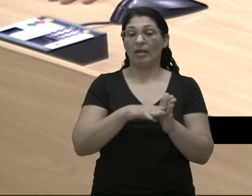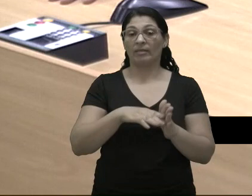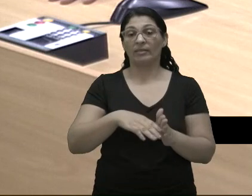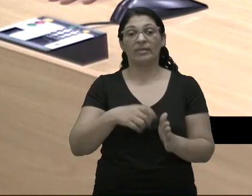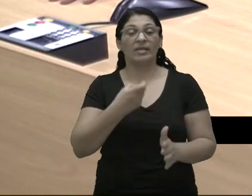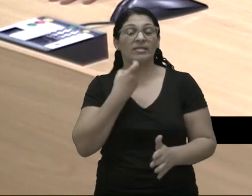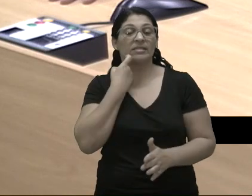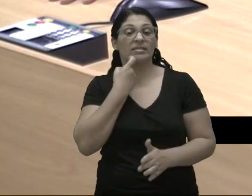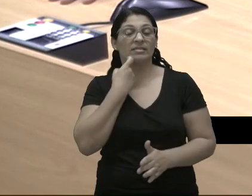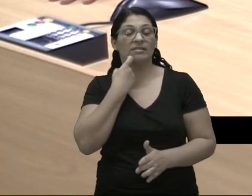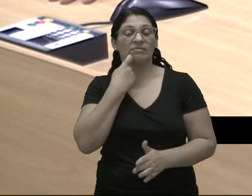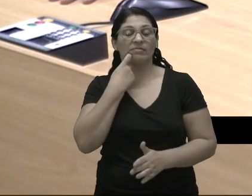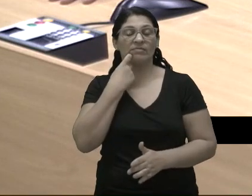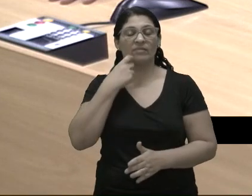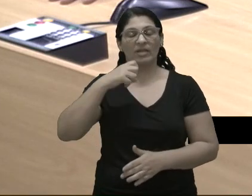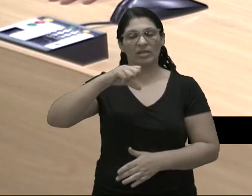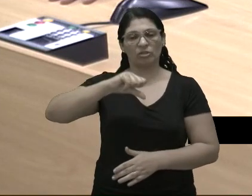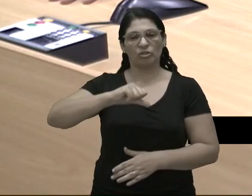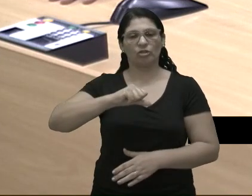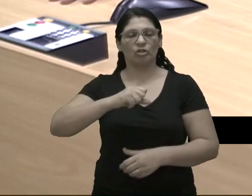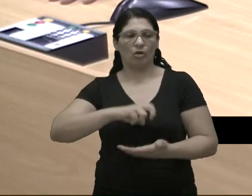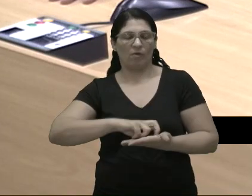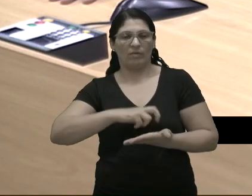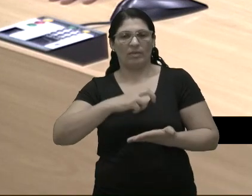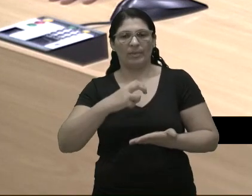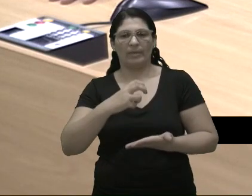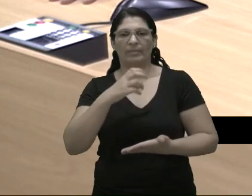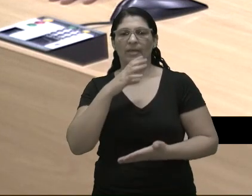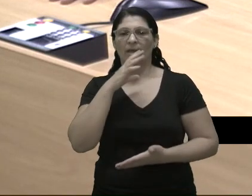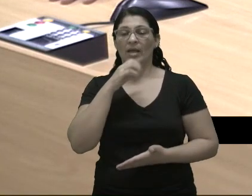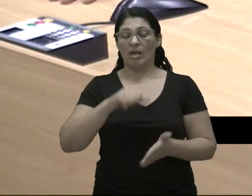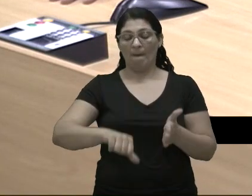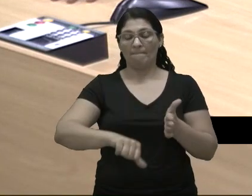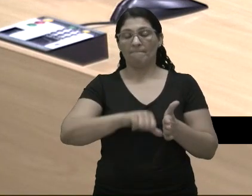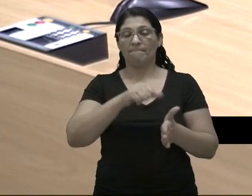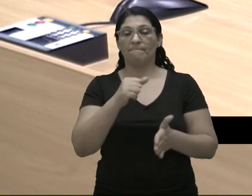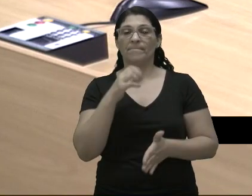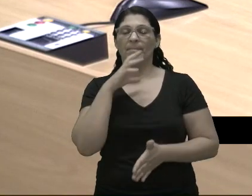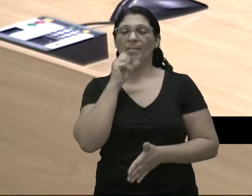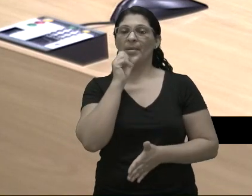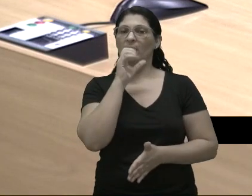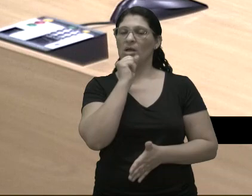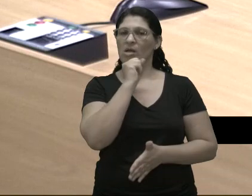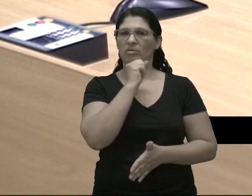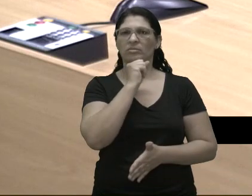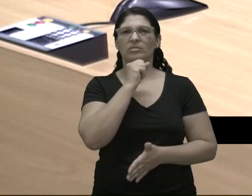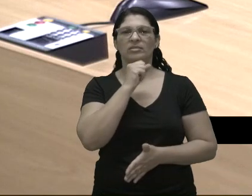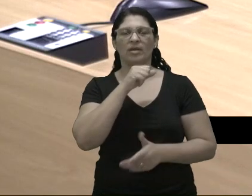E o sábado é o primeiro sábado do mês, não é todo sábado.